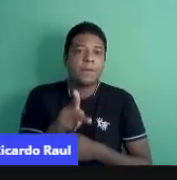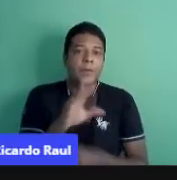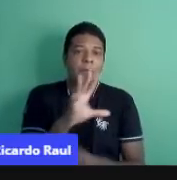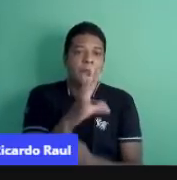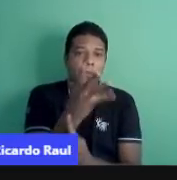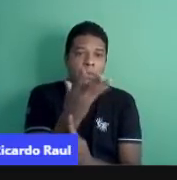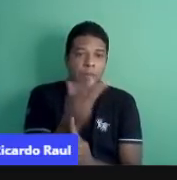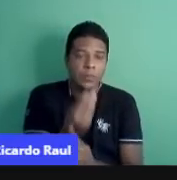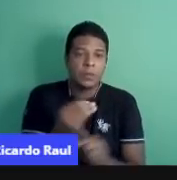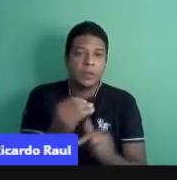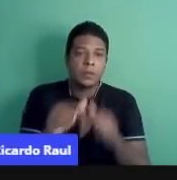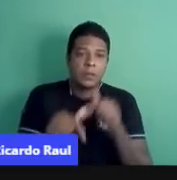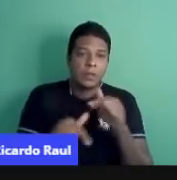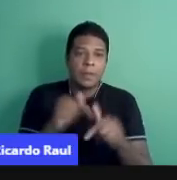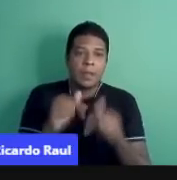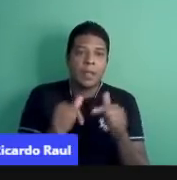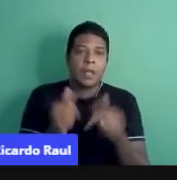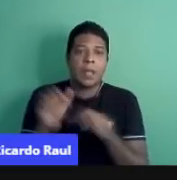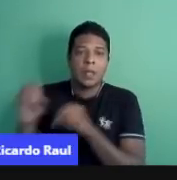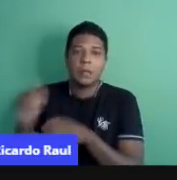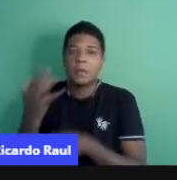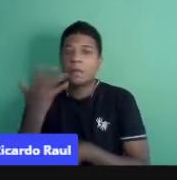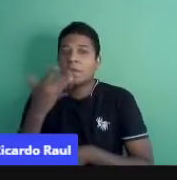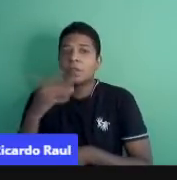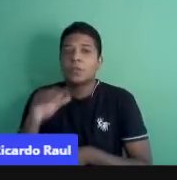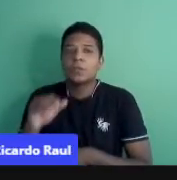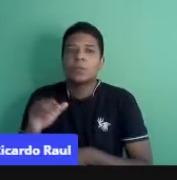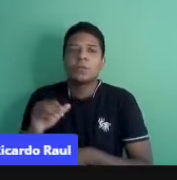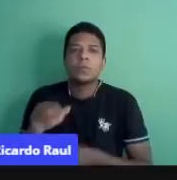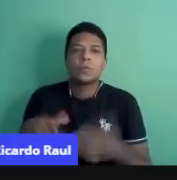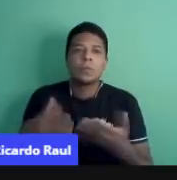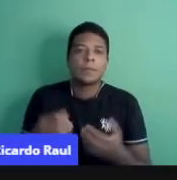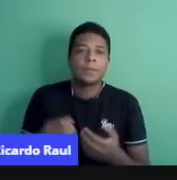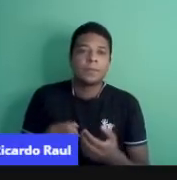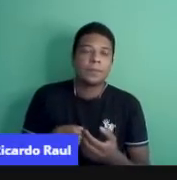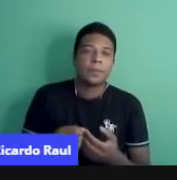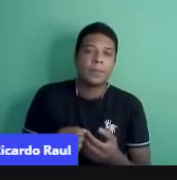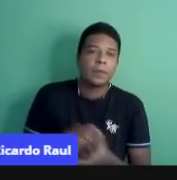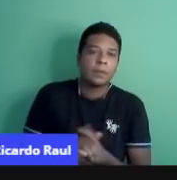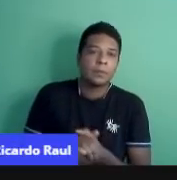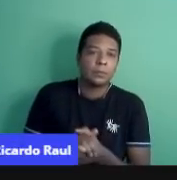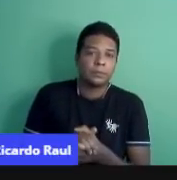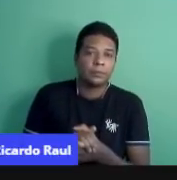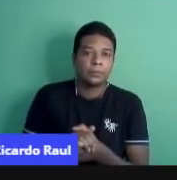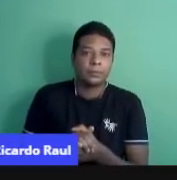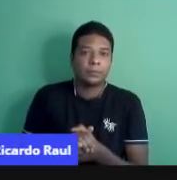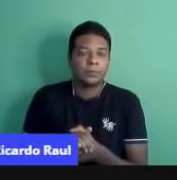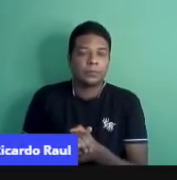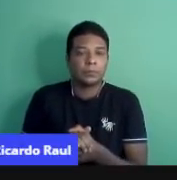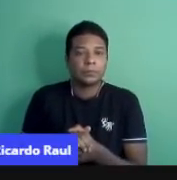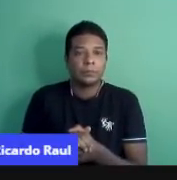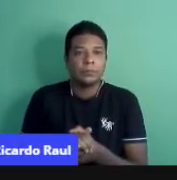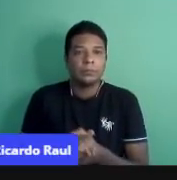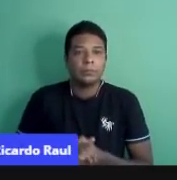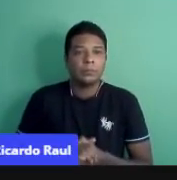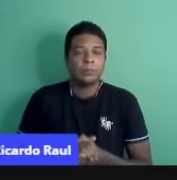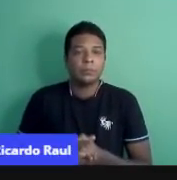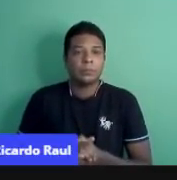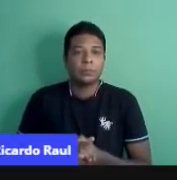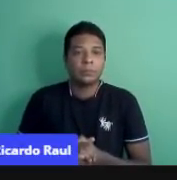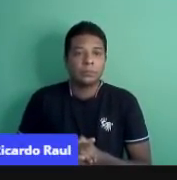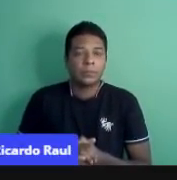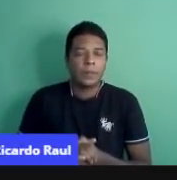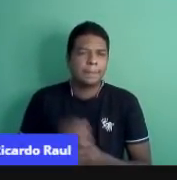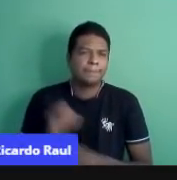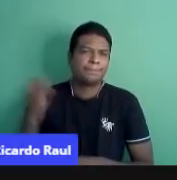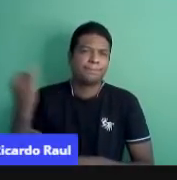na educação infantil. Quais são os parâmetros que devem ser seguidos na educação infantil, certo? Então é muito